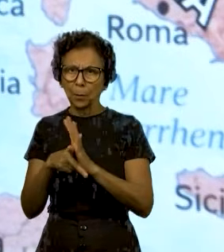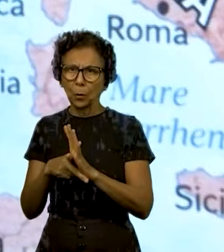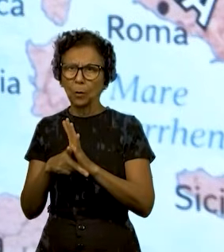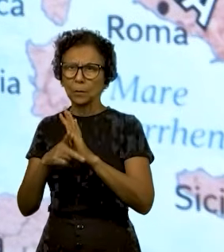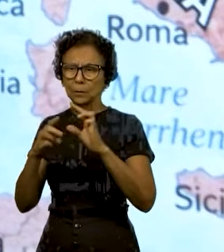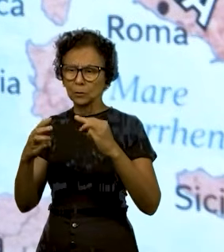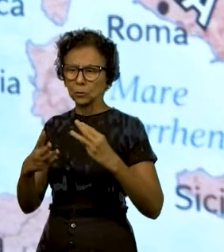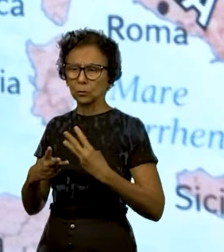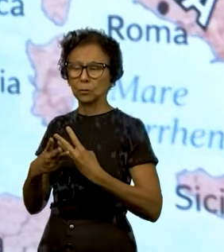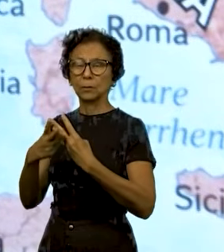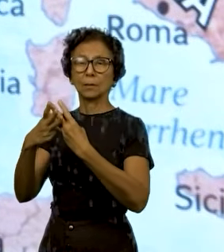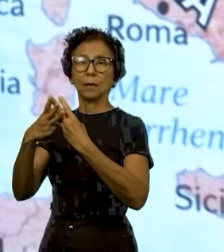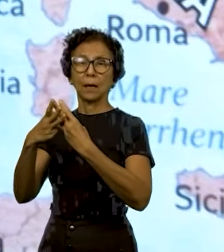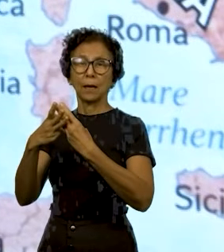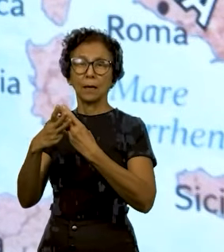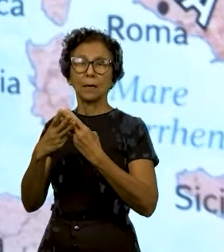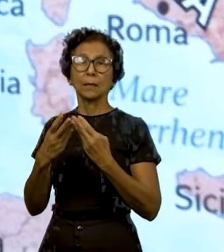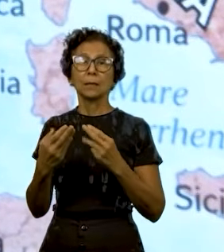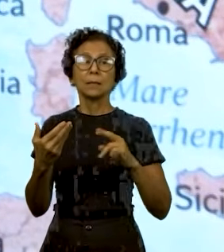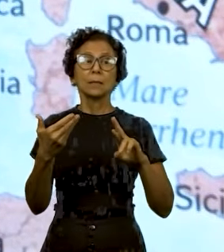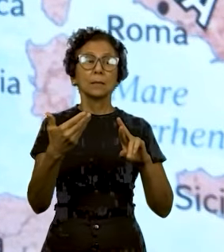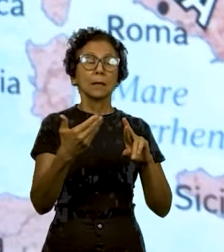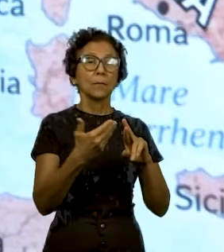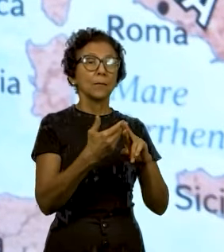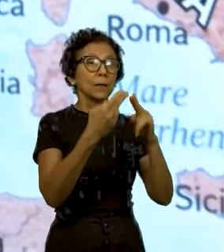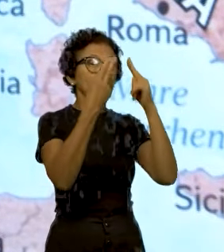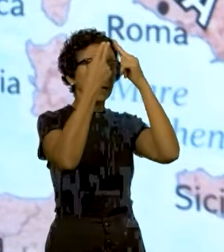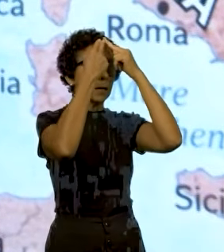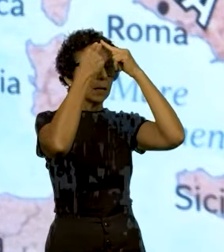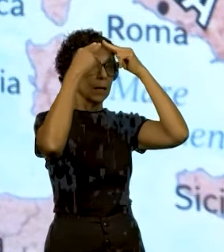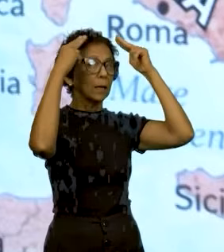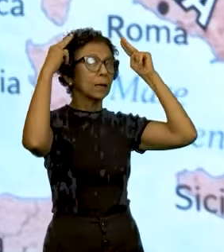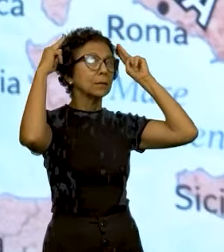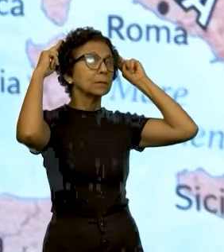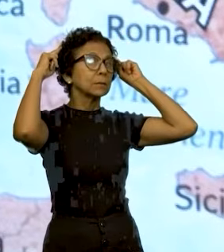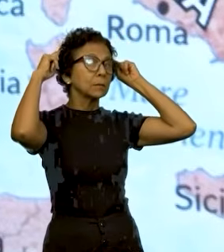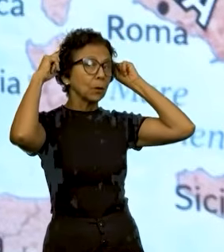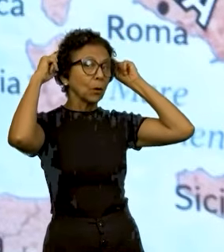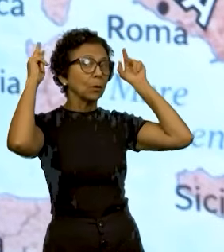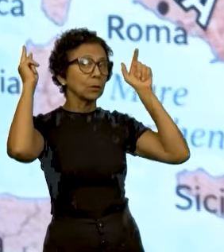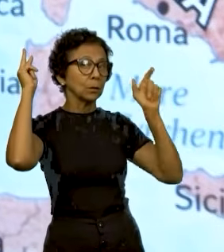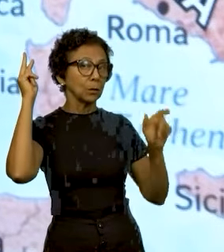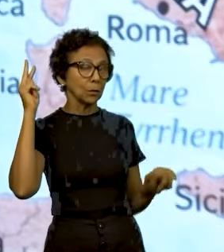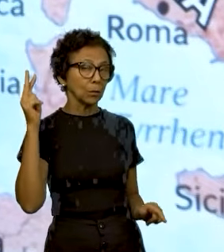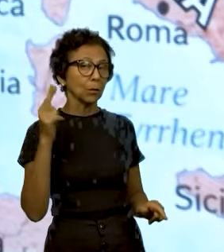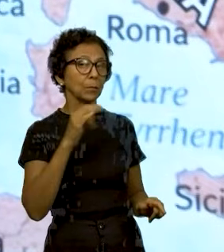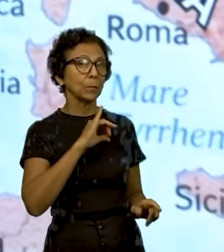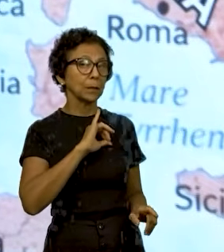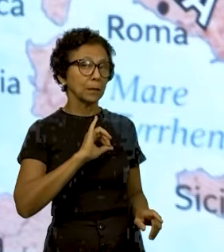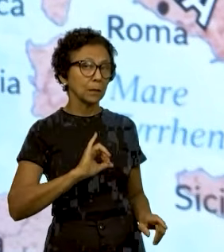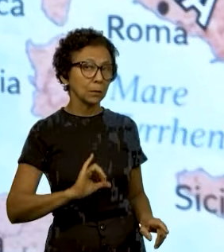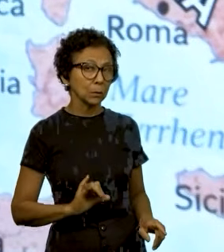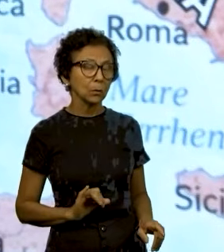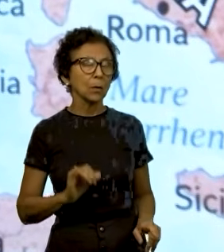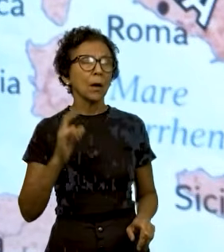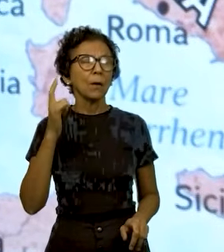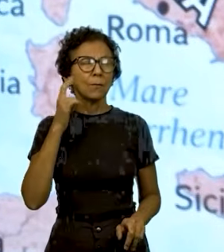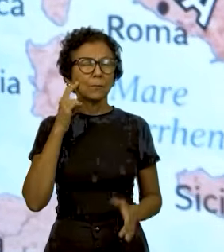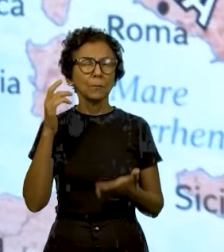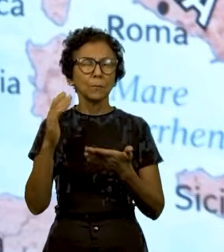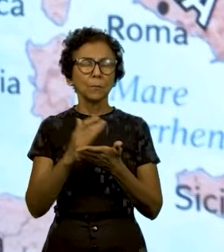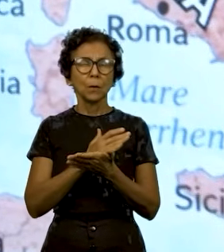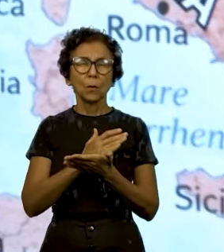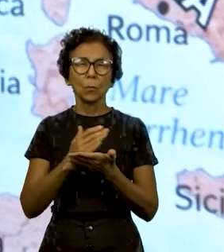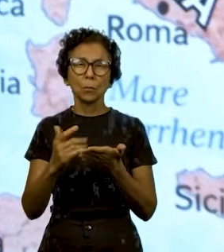figura desse Herodes. É claro que nós vamos encontrar no decorrer dos evangelhos